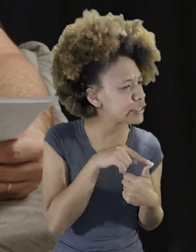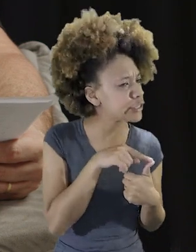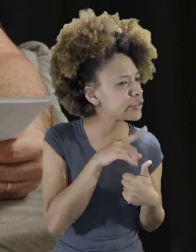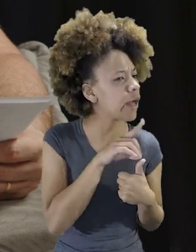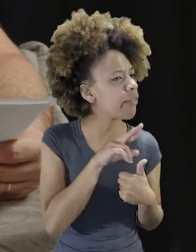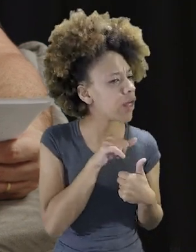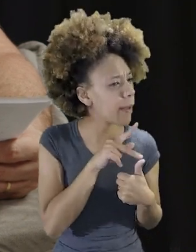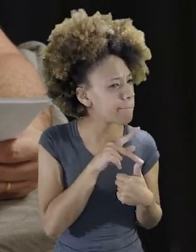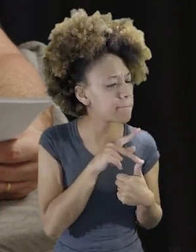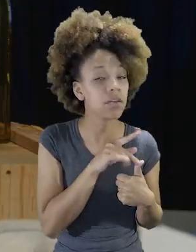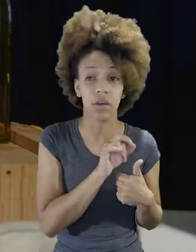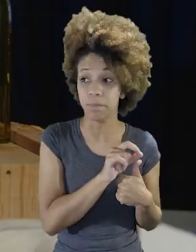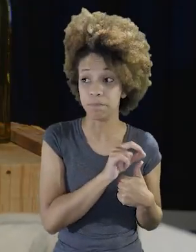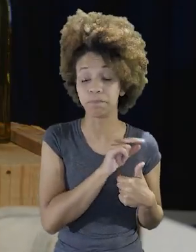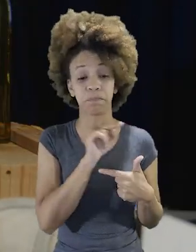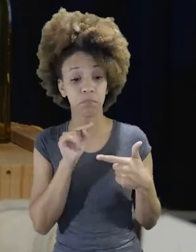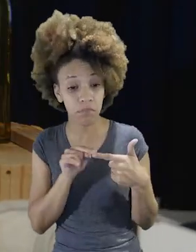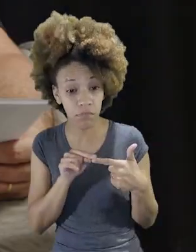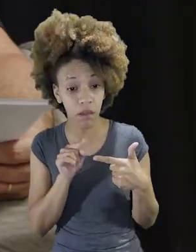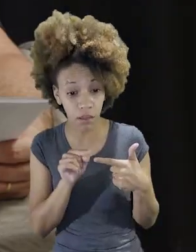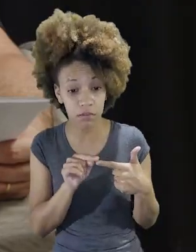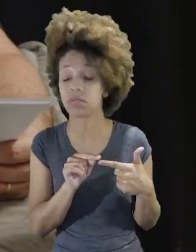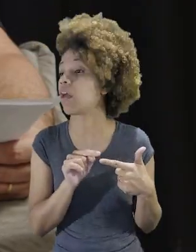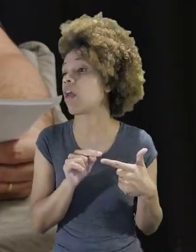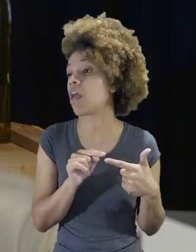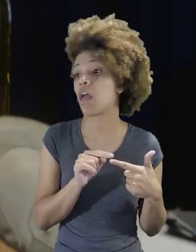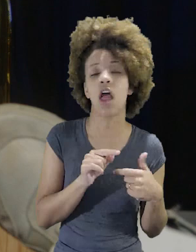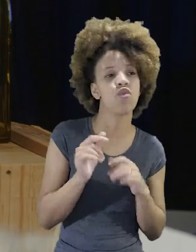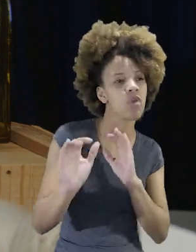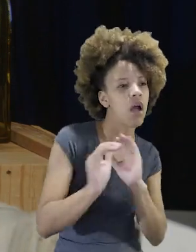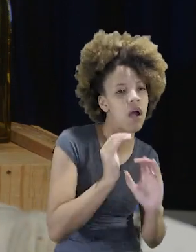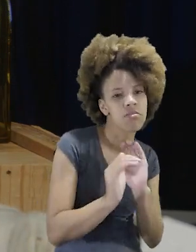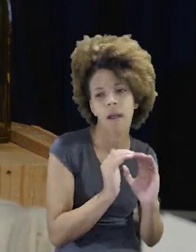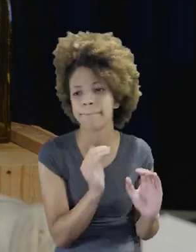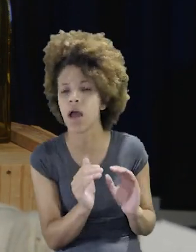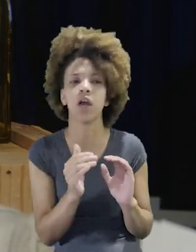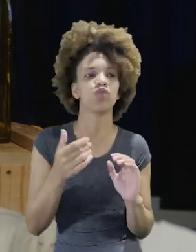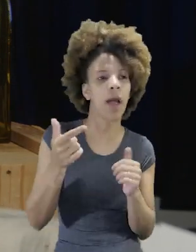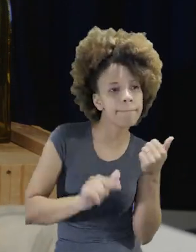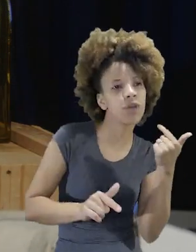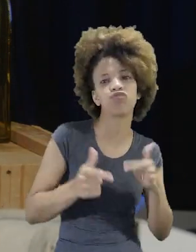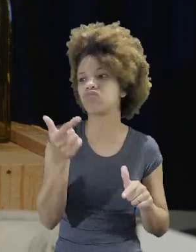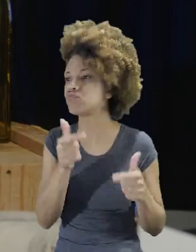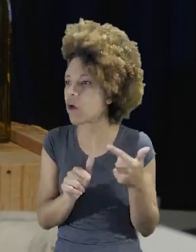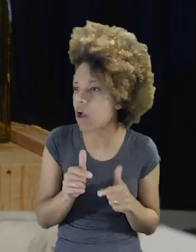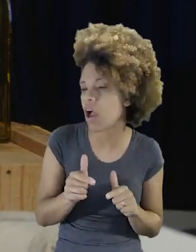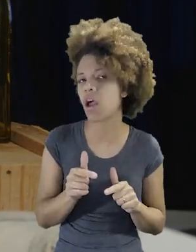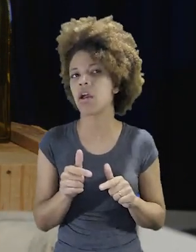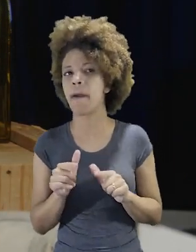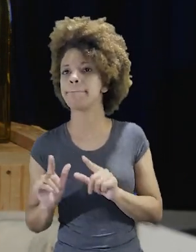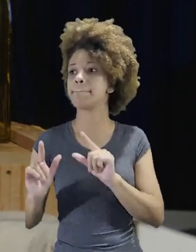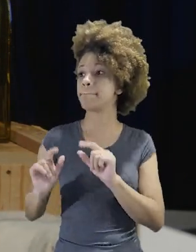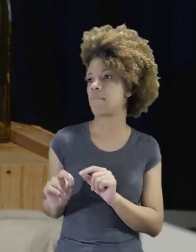uma coisa tem bastante uso de autotune tá ligado e tem uma tem uma atmosfera meio espacial ali